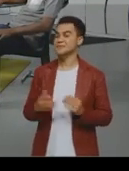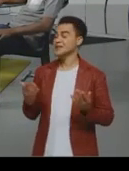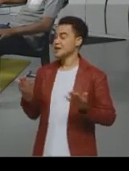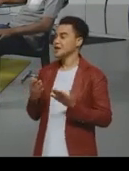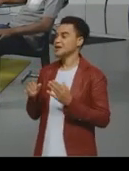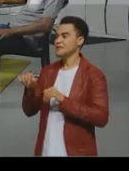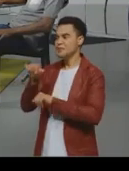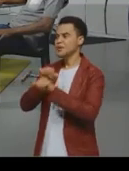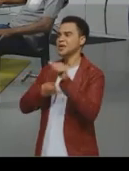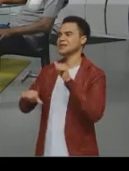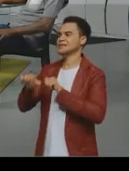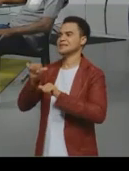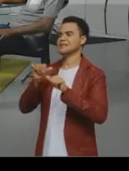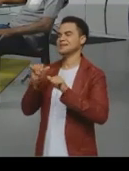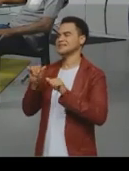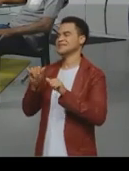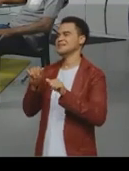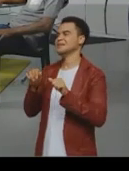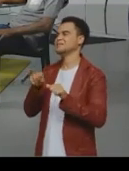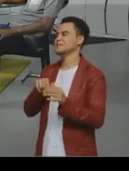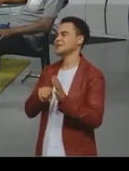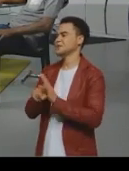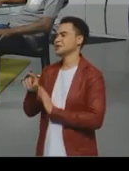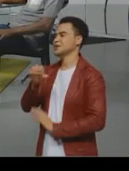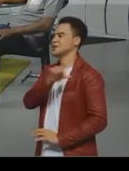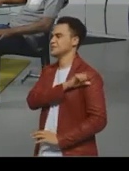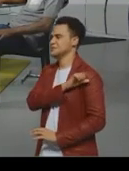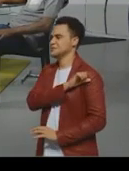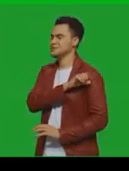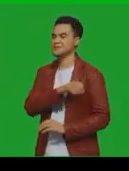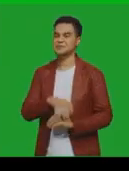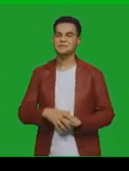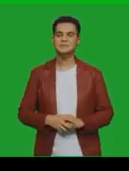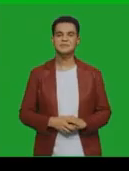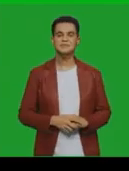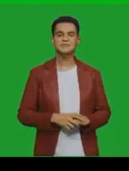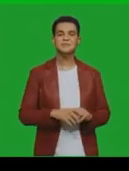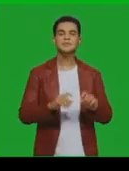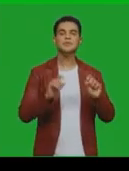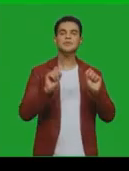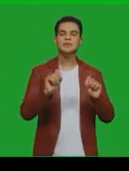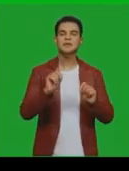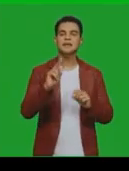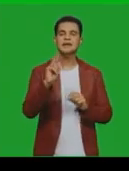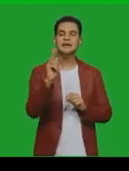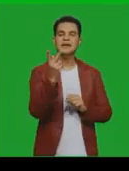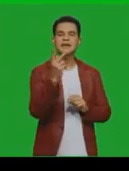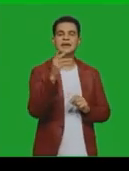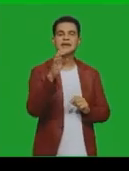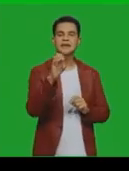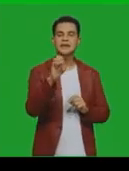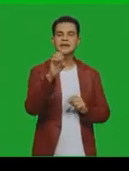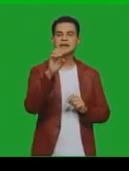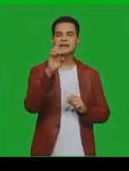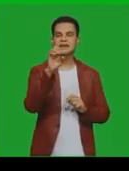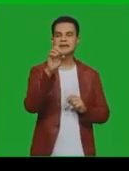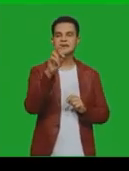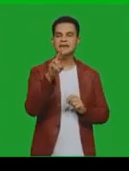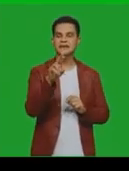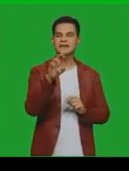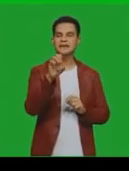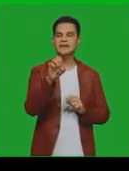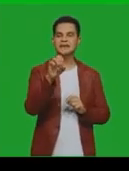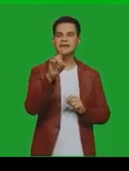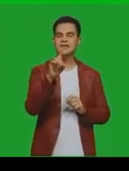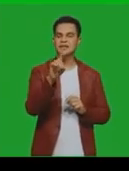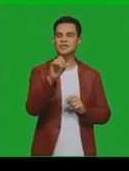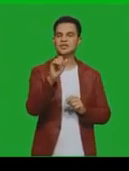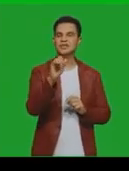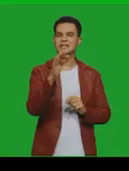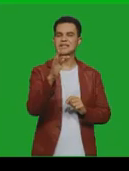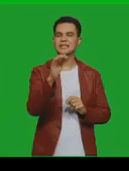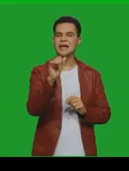mudando totalmente. Uma dúvida de nono ano. O que é hereditariedade?